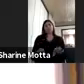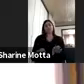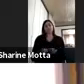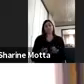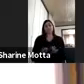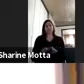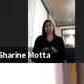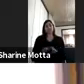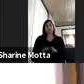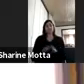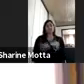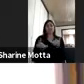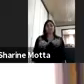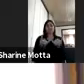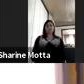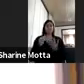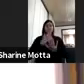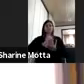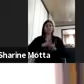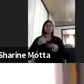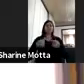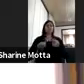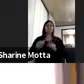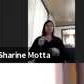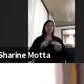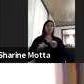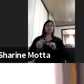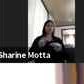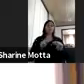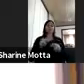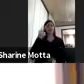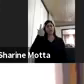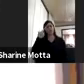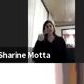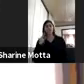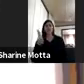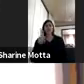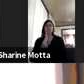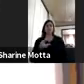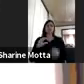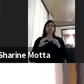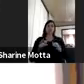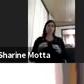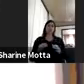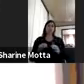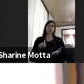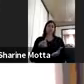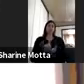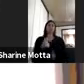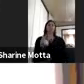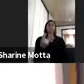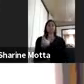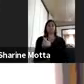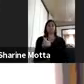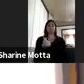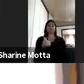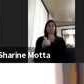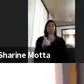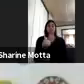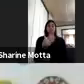exploração no trabalho sejam mais naturalizadas. Então, nós lançamos o projeto Liberdade no